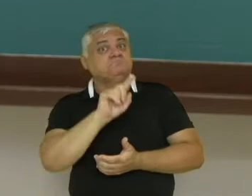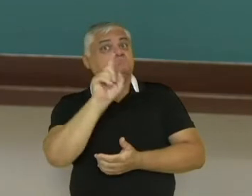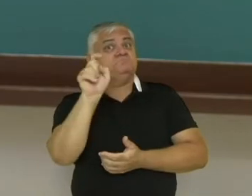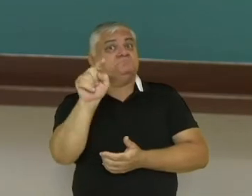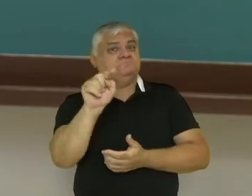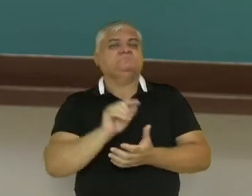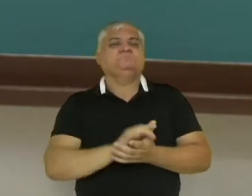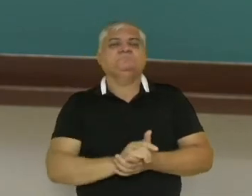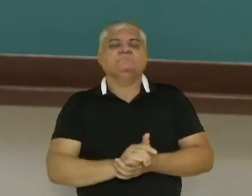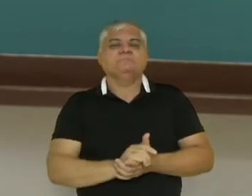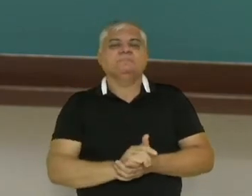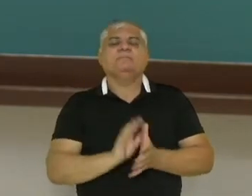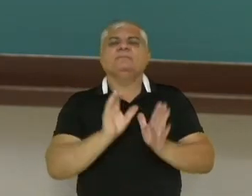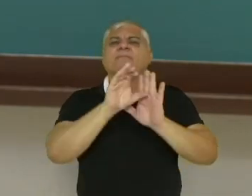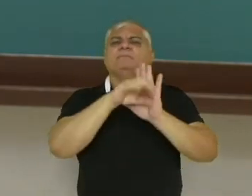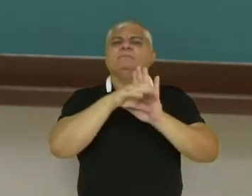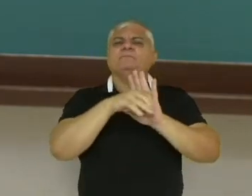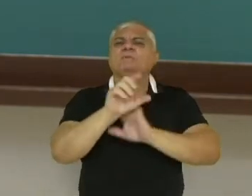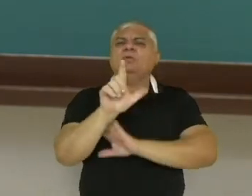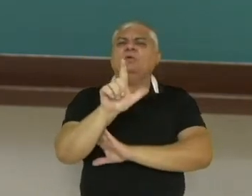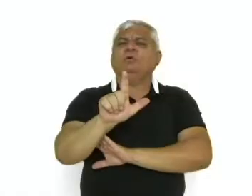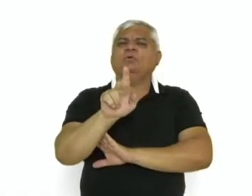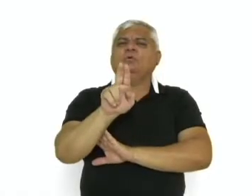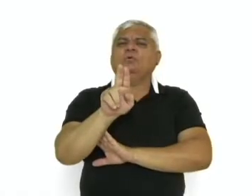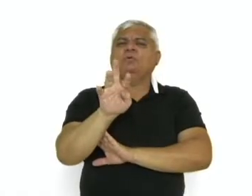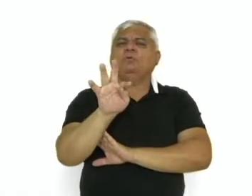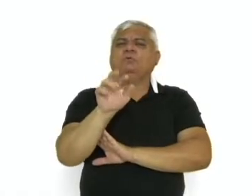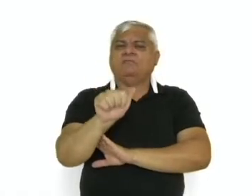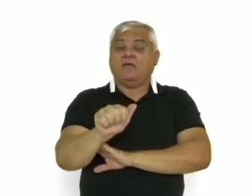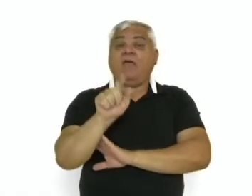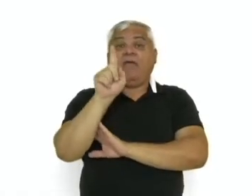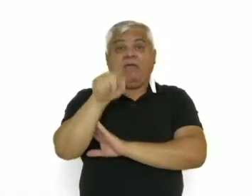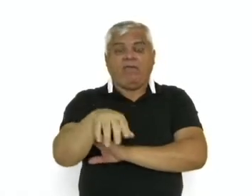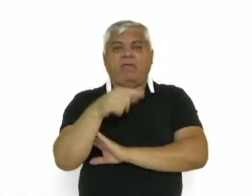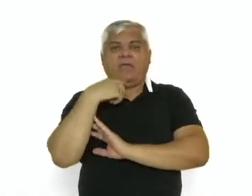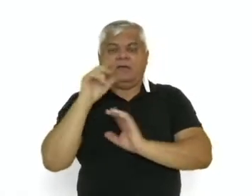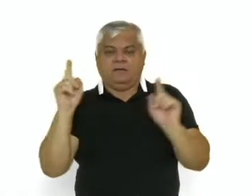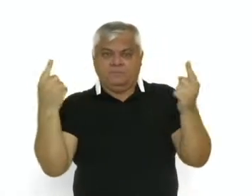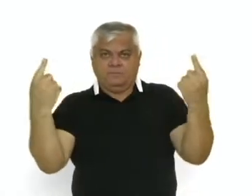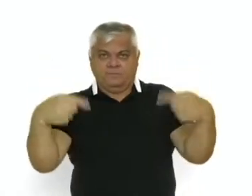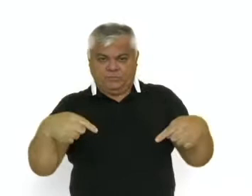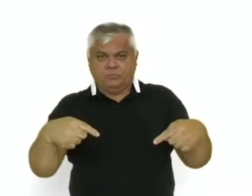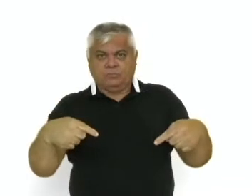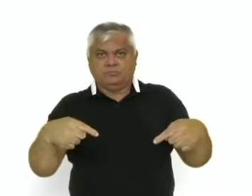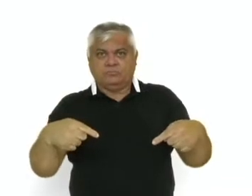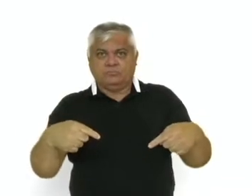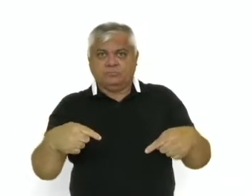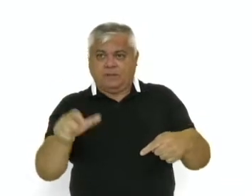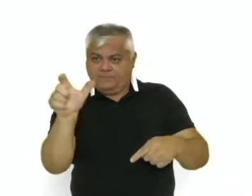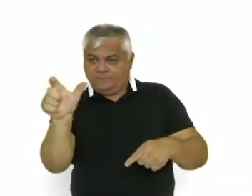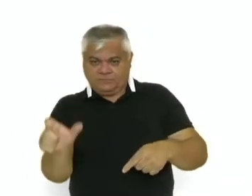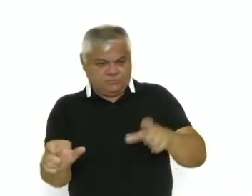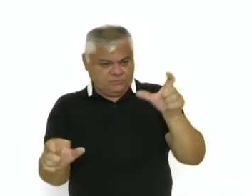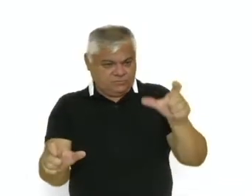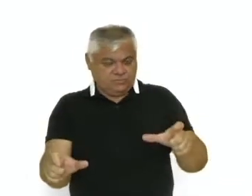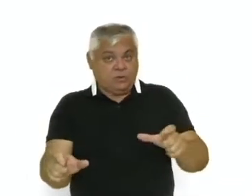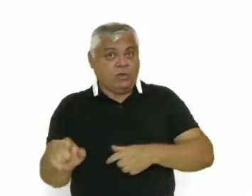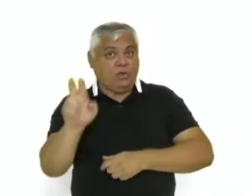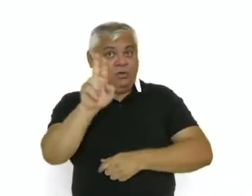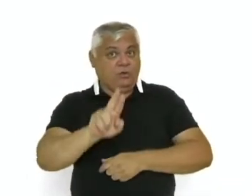Então vamos para o conceito. O que é a luta, né? São disputas em que os oponentes utilizam de